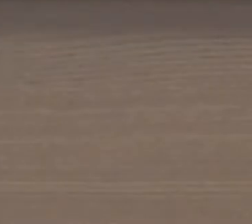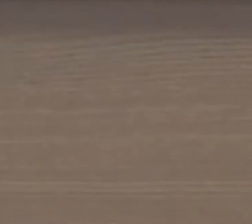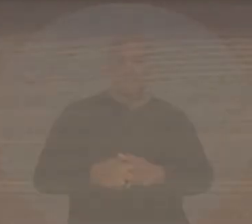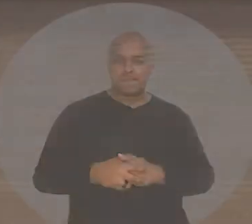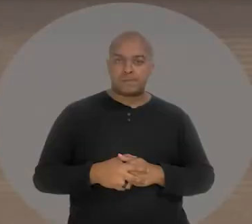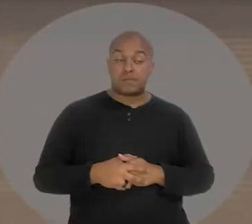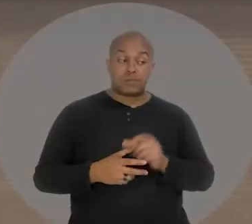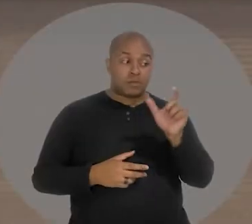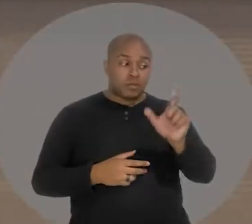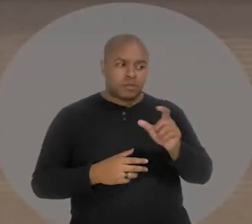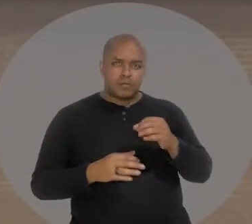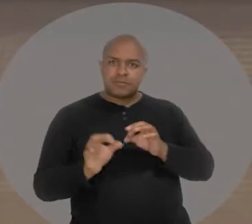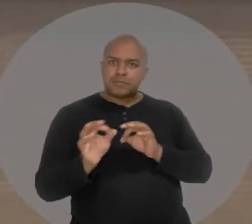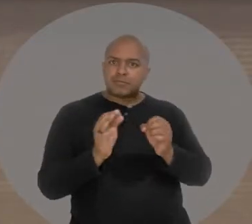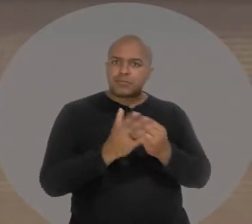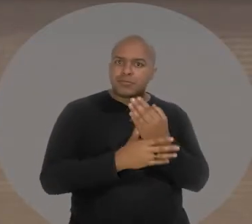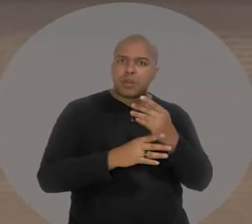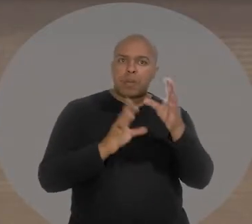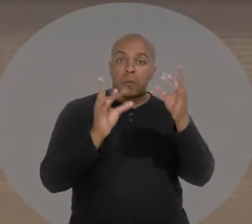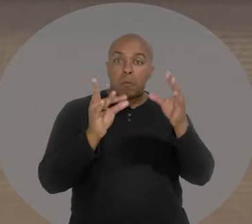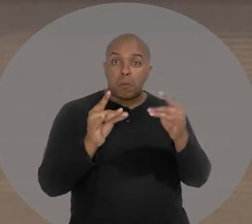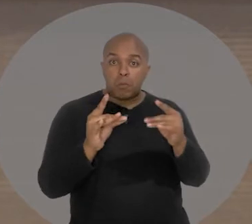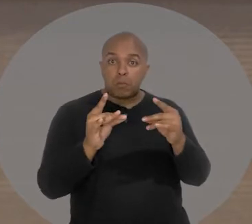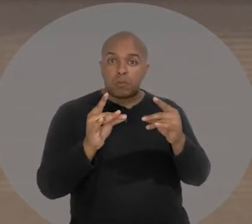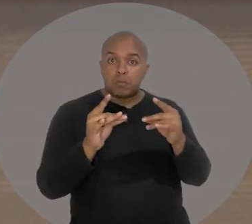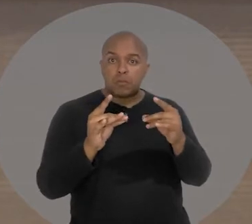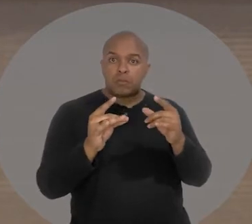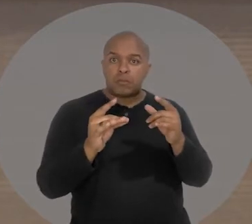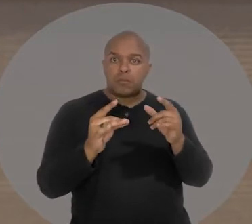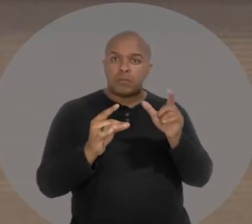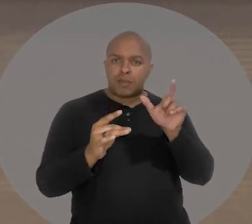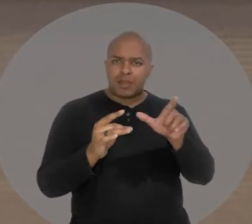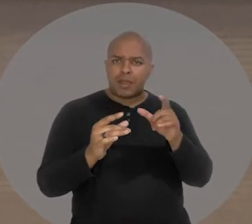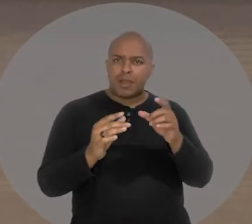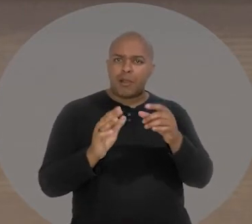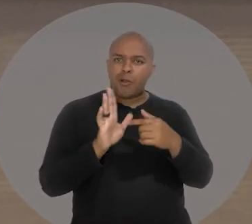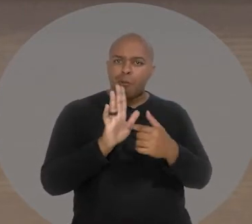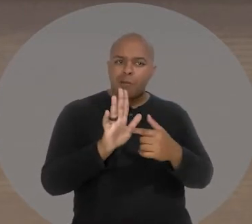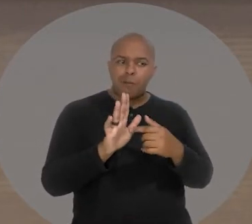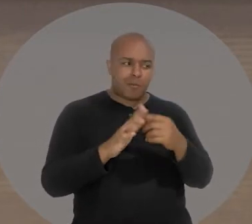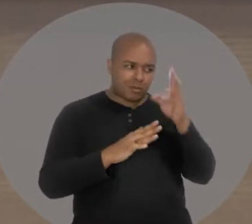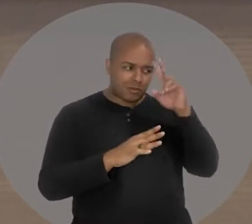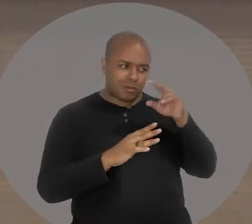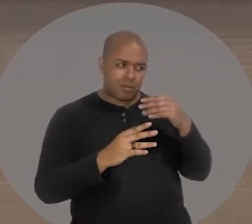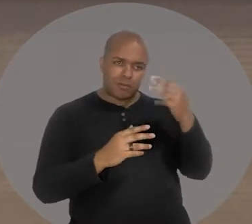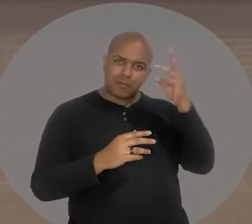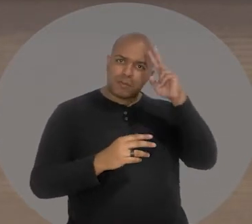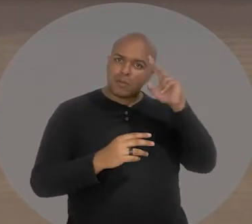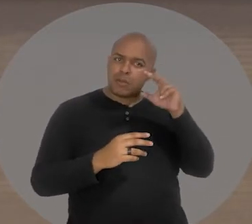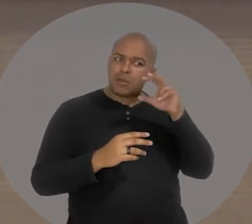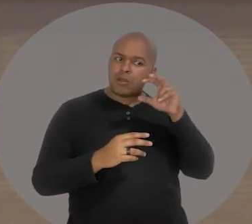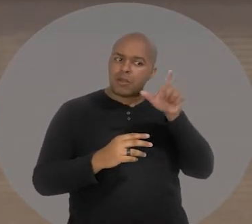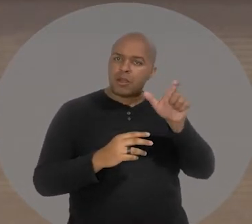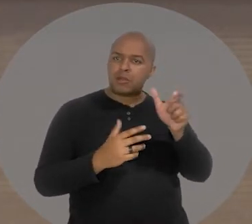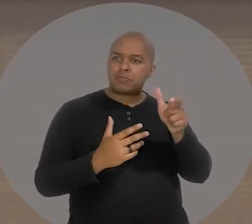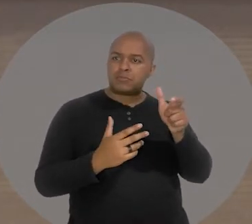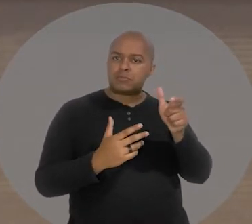Essa produção específica Mixou com Aparecida Antunes. Da Comissão História e Memória do CRP,